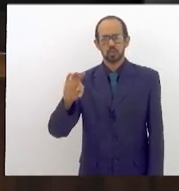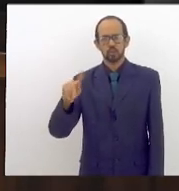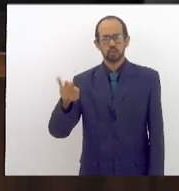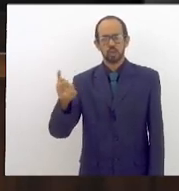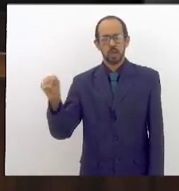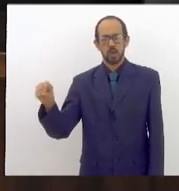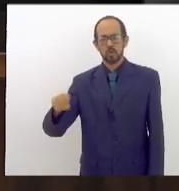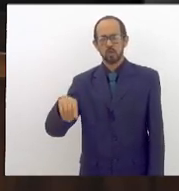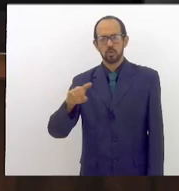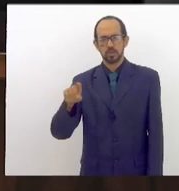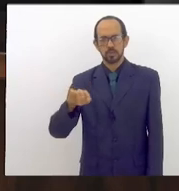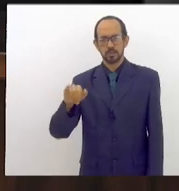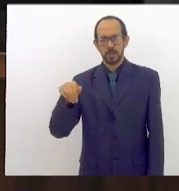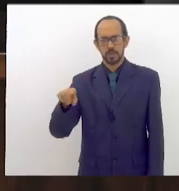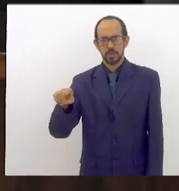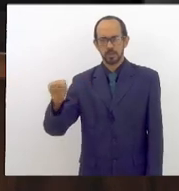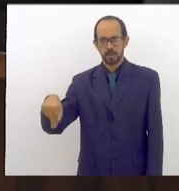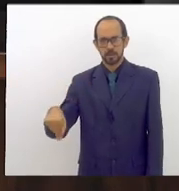zeidan